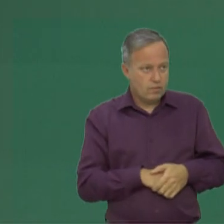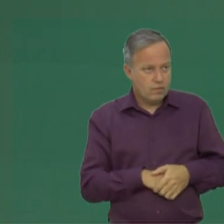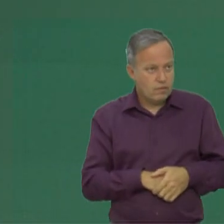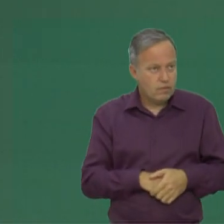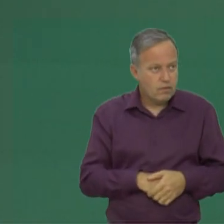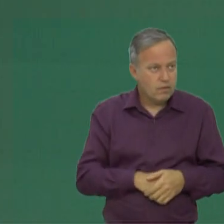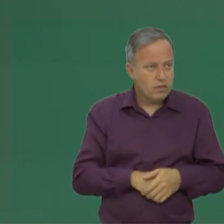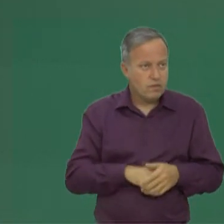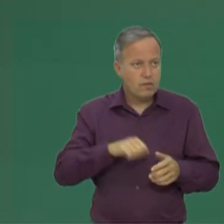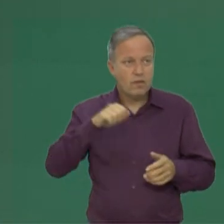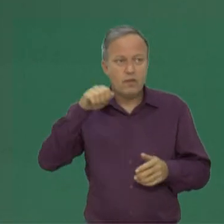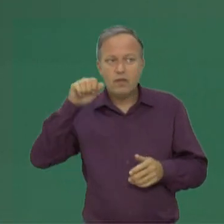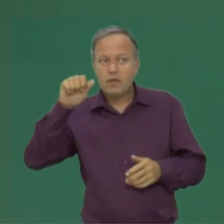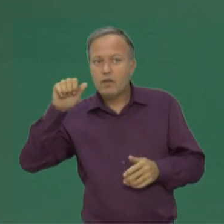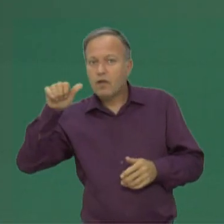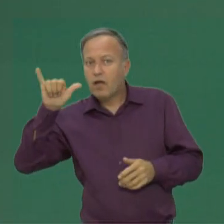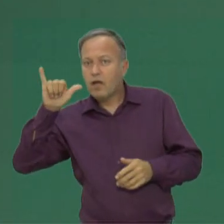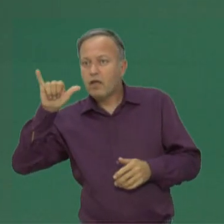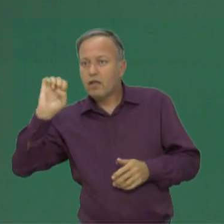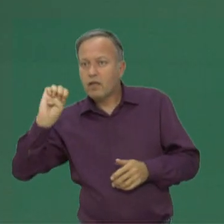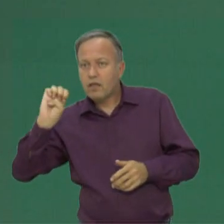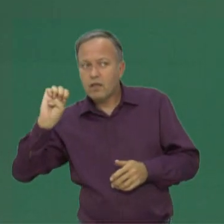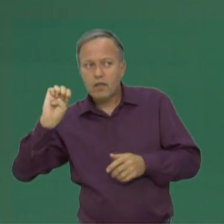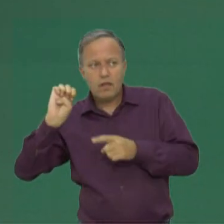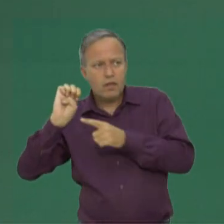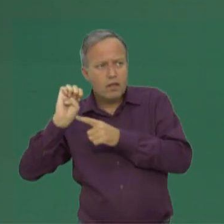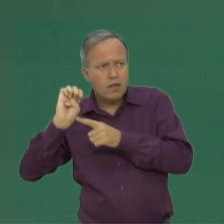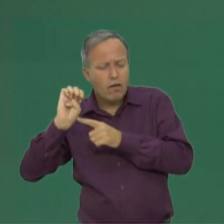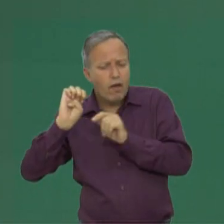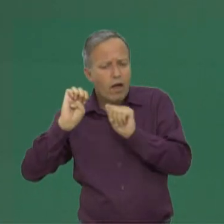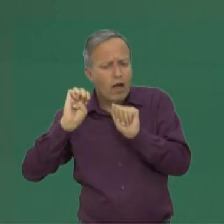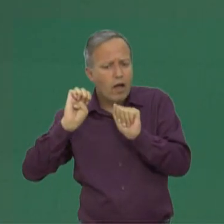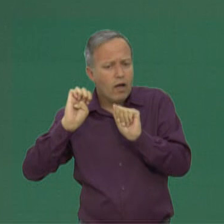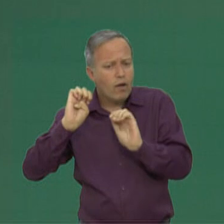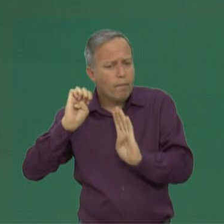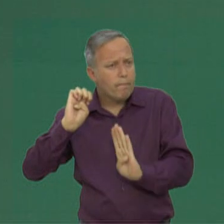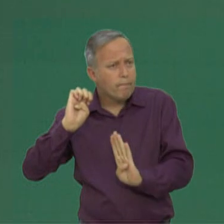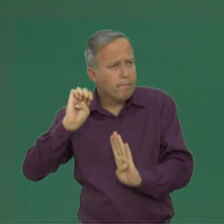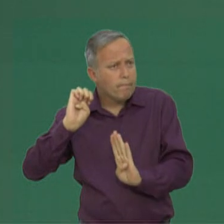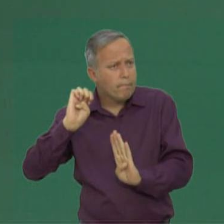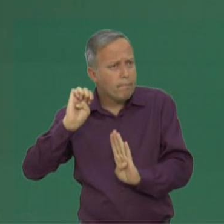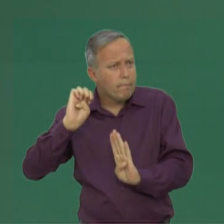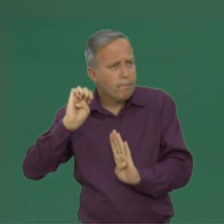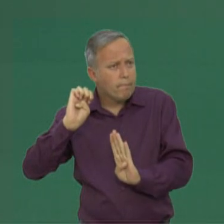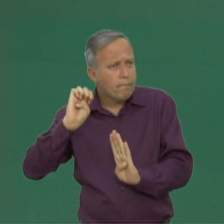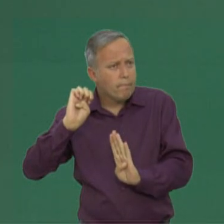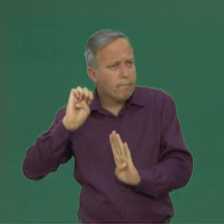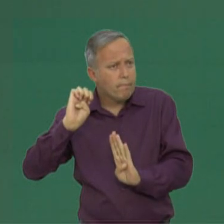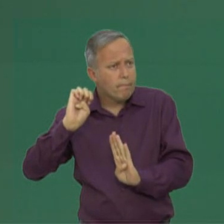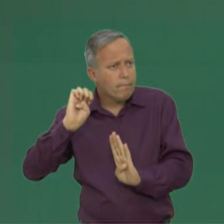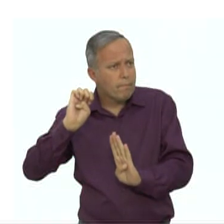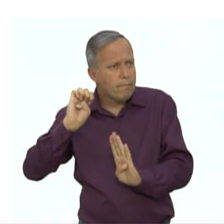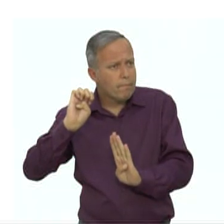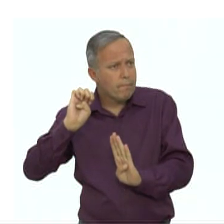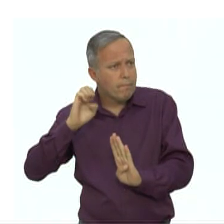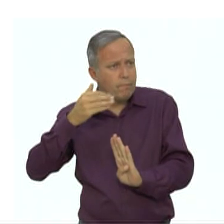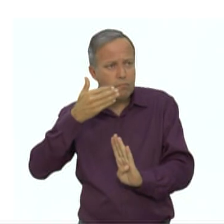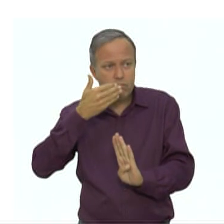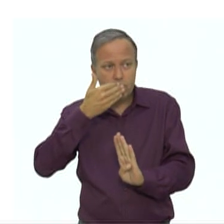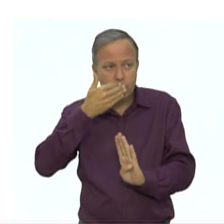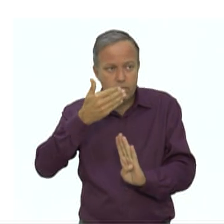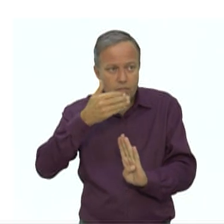Agora, completa as frases com la Y ou la E. Me pediu